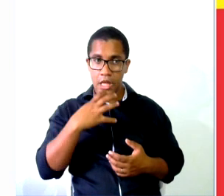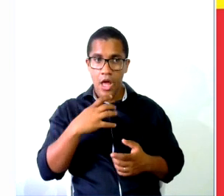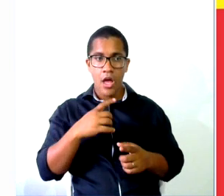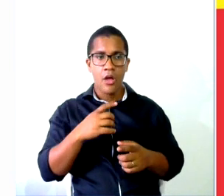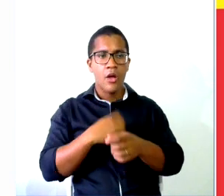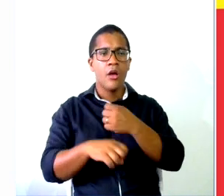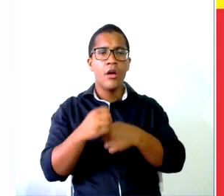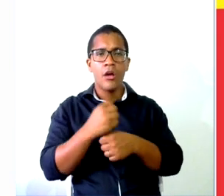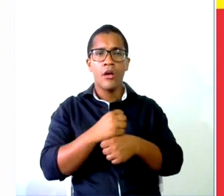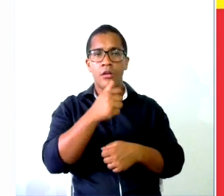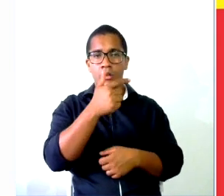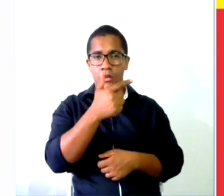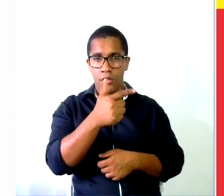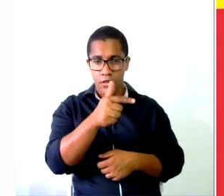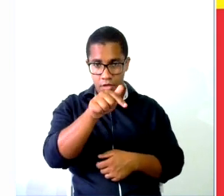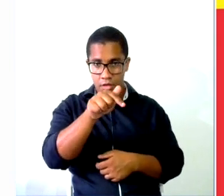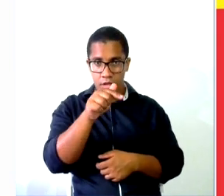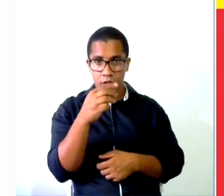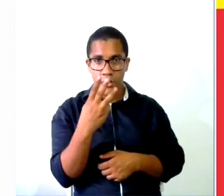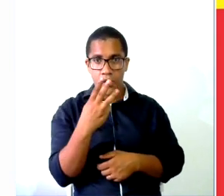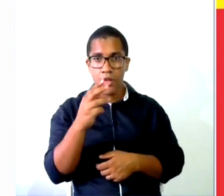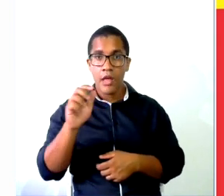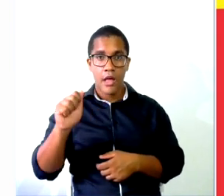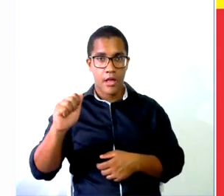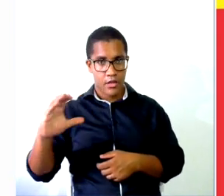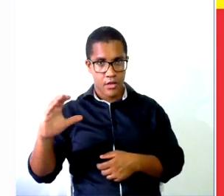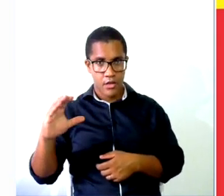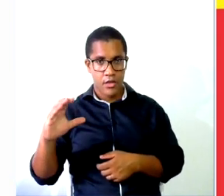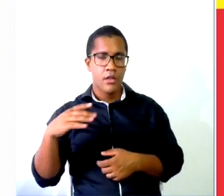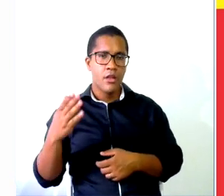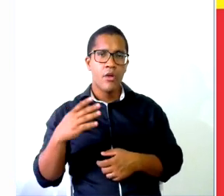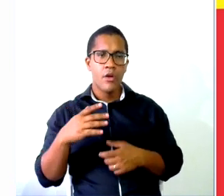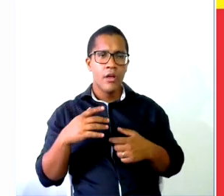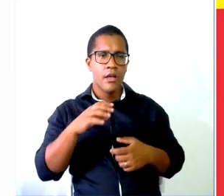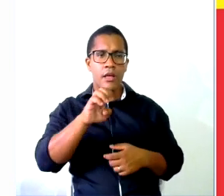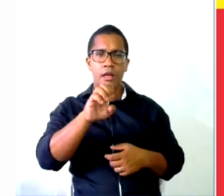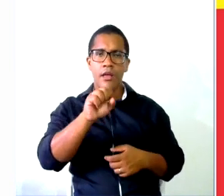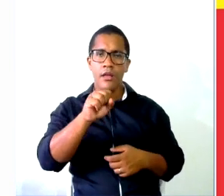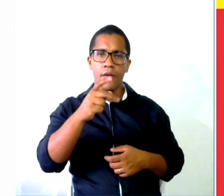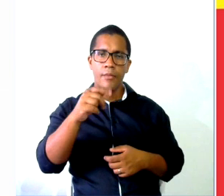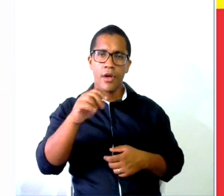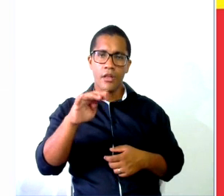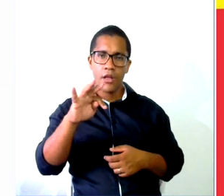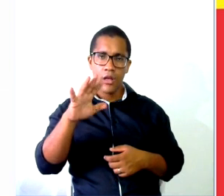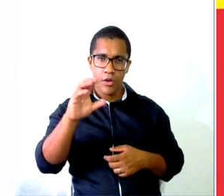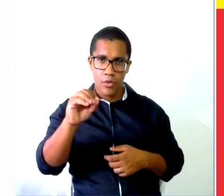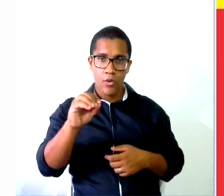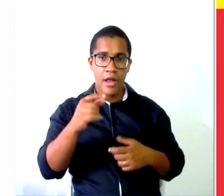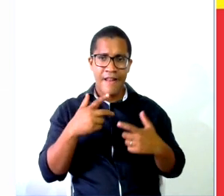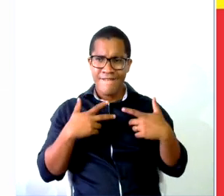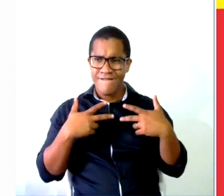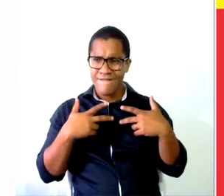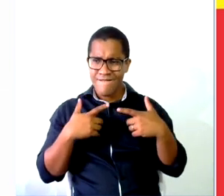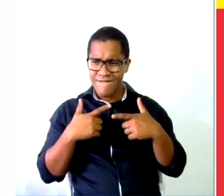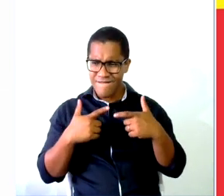73 AC. Então Espartaco venceu vários exércitos